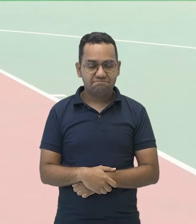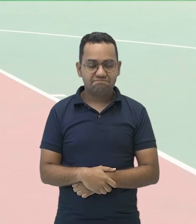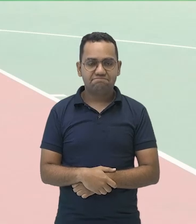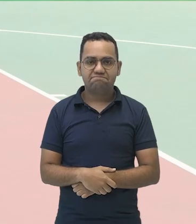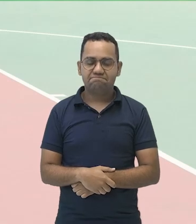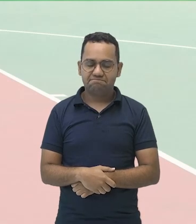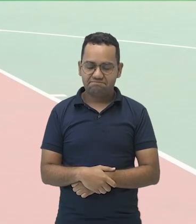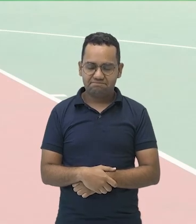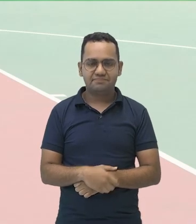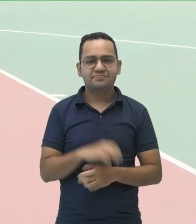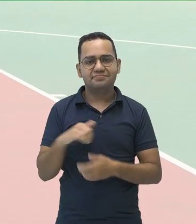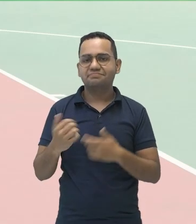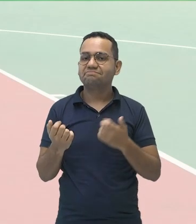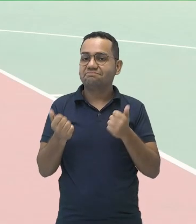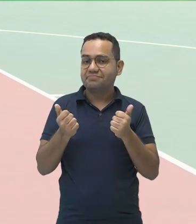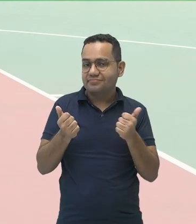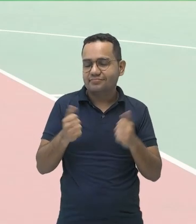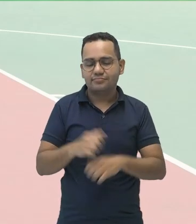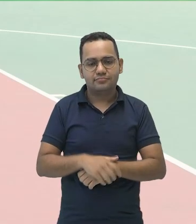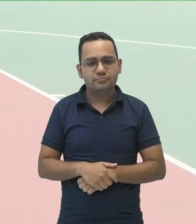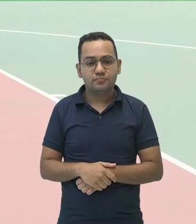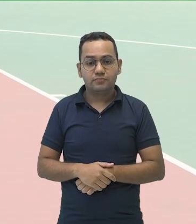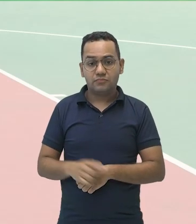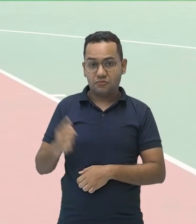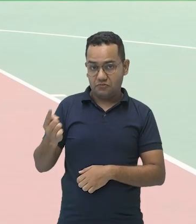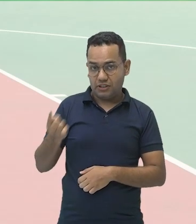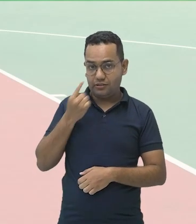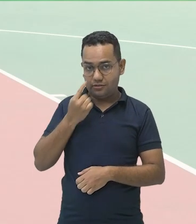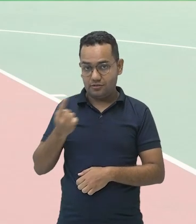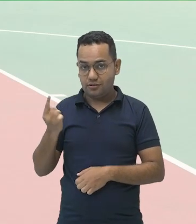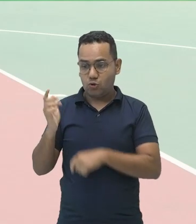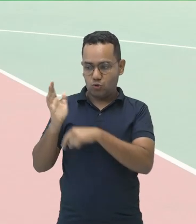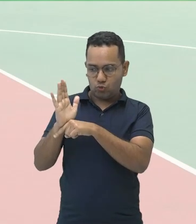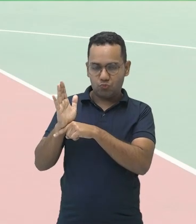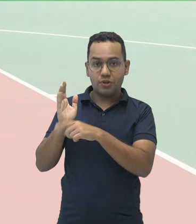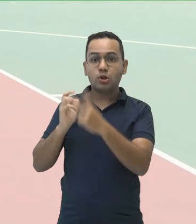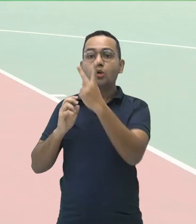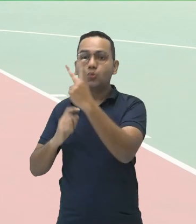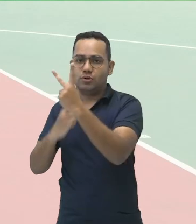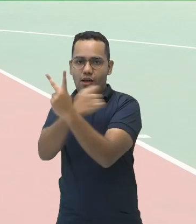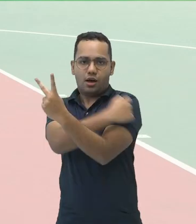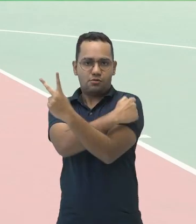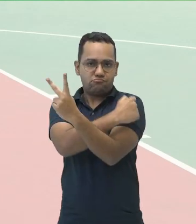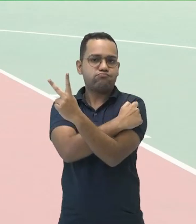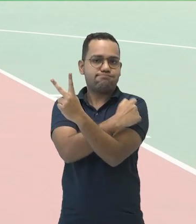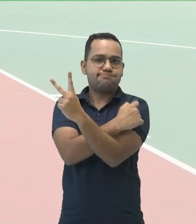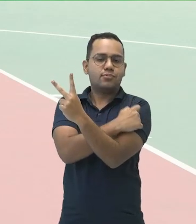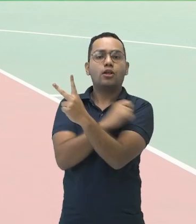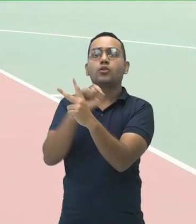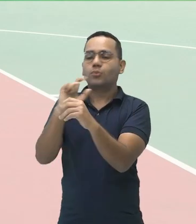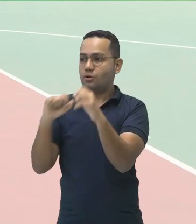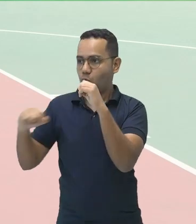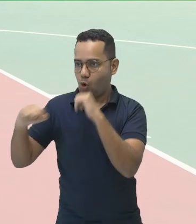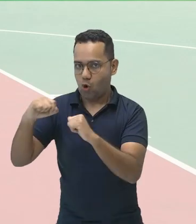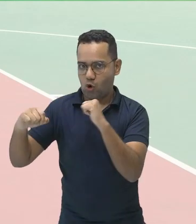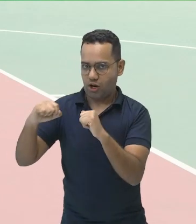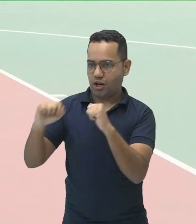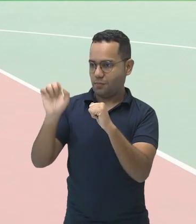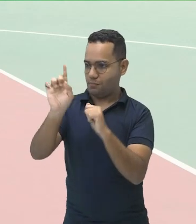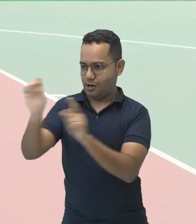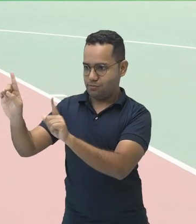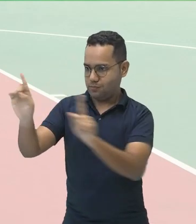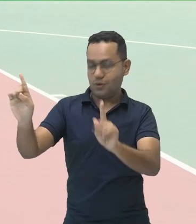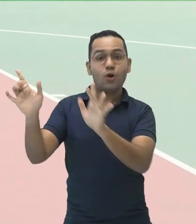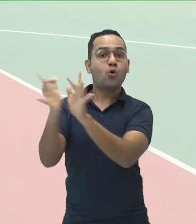Muito bem, então nossa primeira situação, a gente tem aí 2 alunos brincando de pega-pega. A gente sabe que isso pode acontecer, a gente